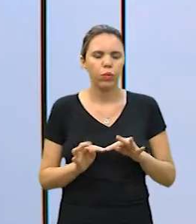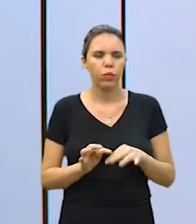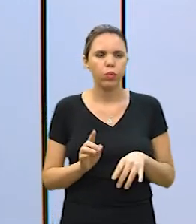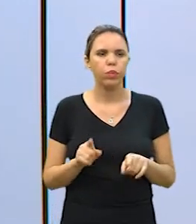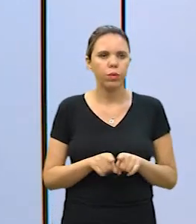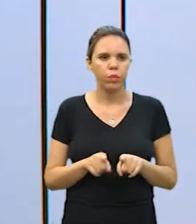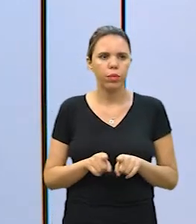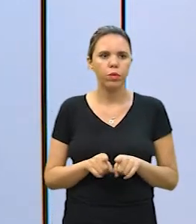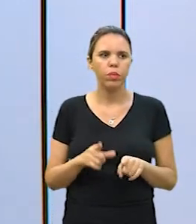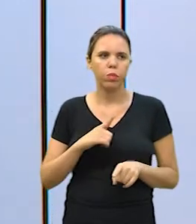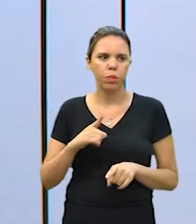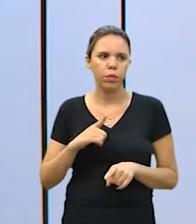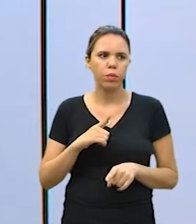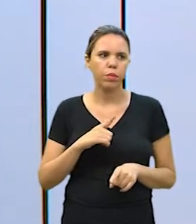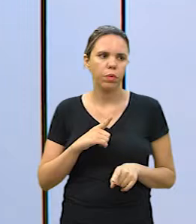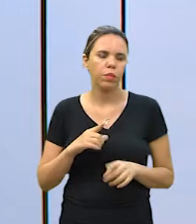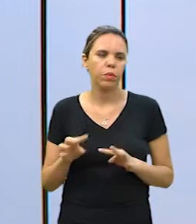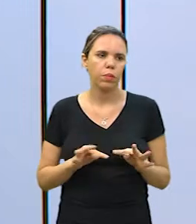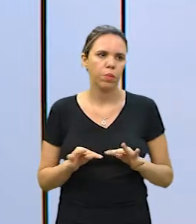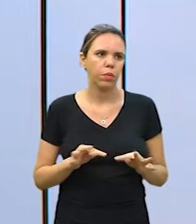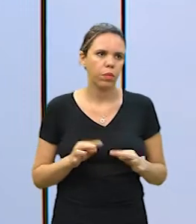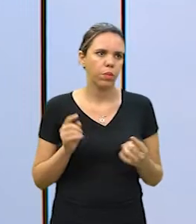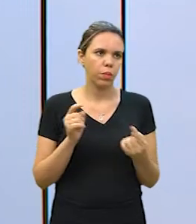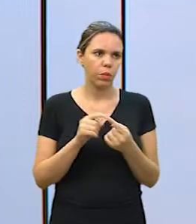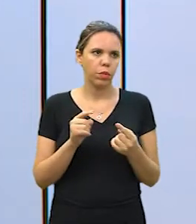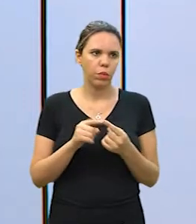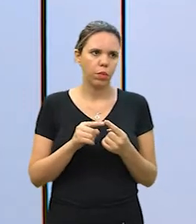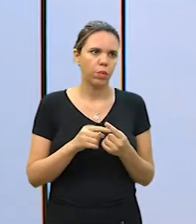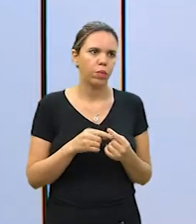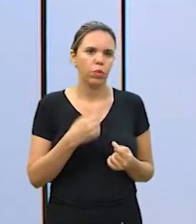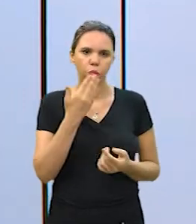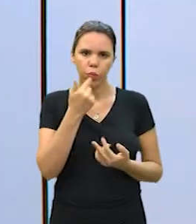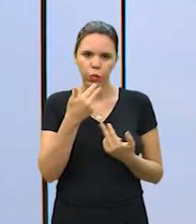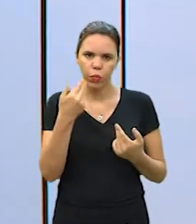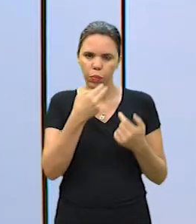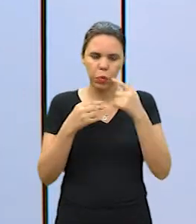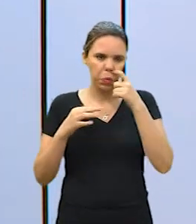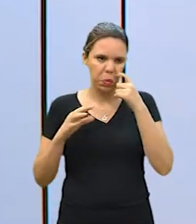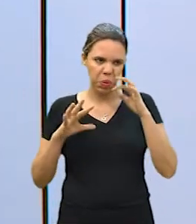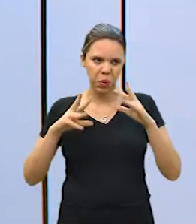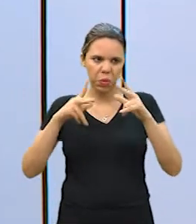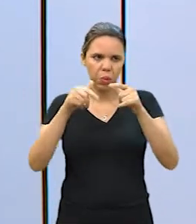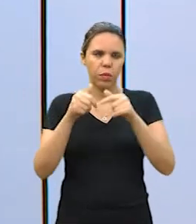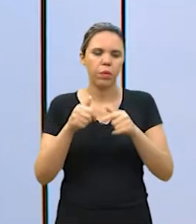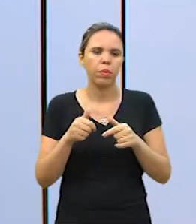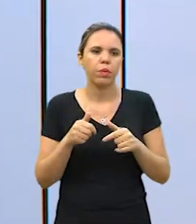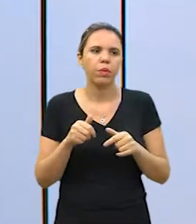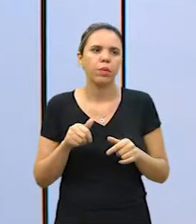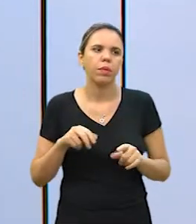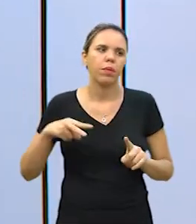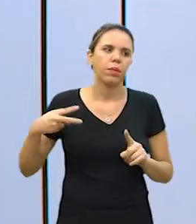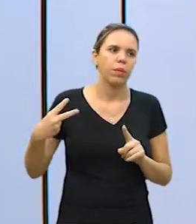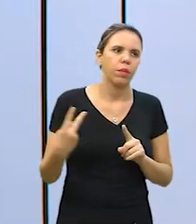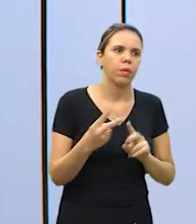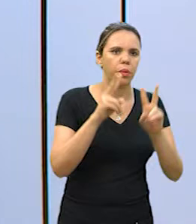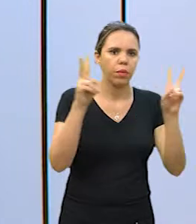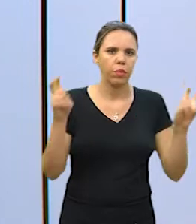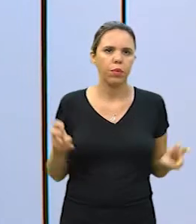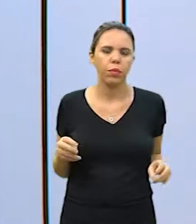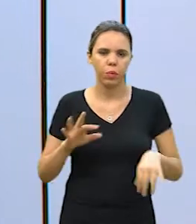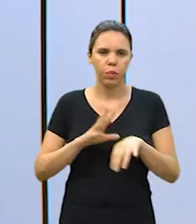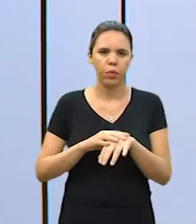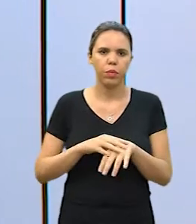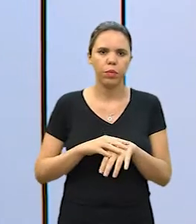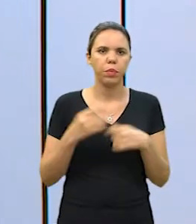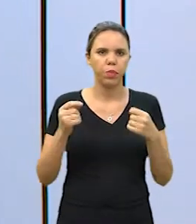clínico, tem também o tratamento objetivo nutricional, todo um aspecto que tem